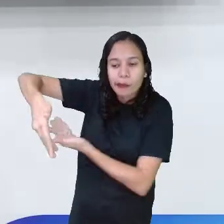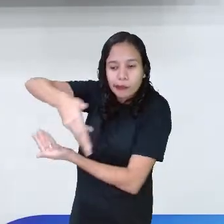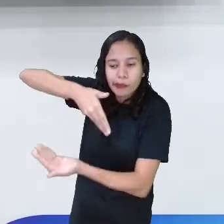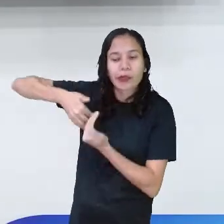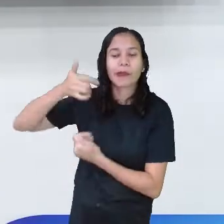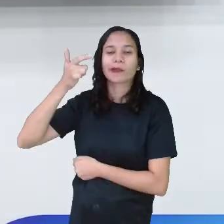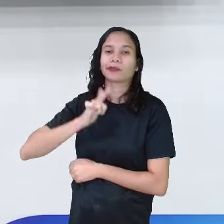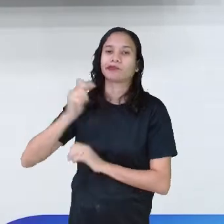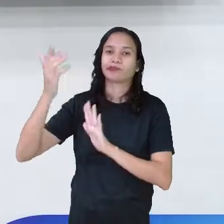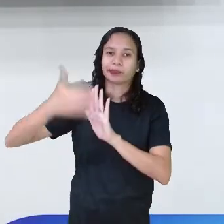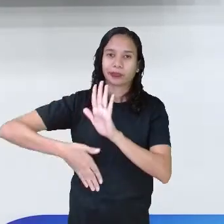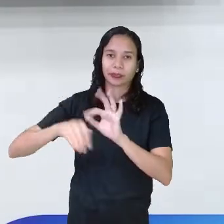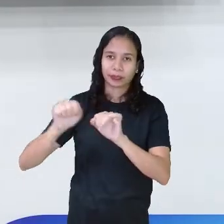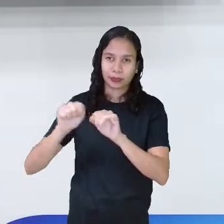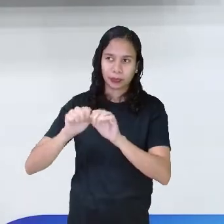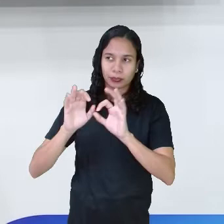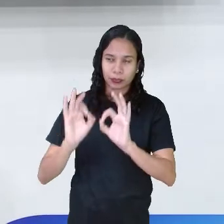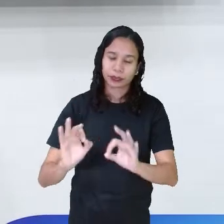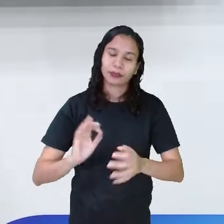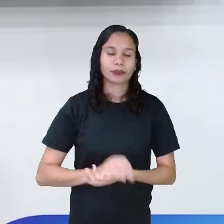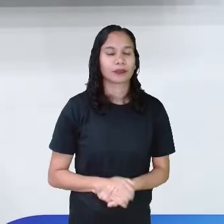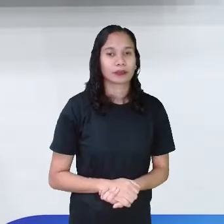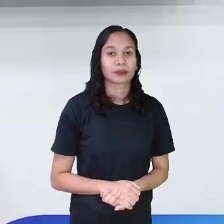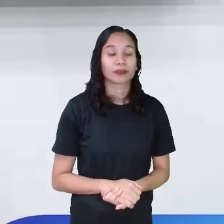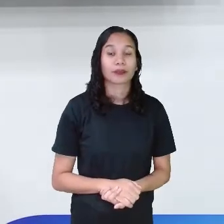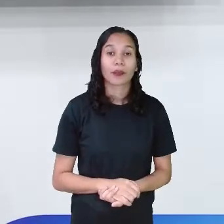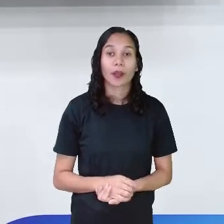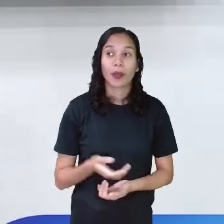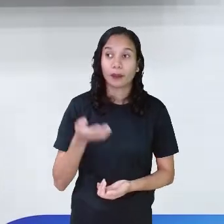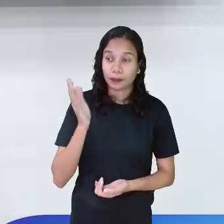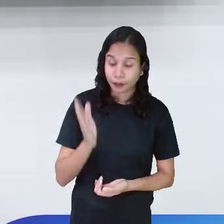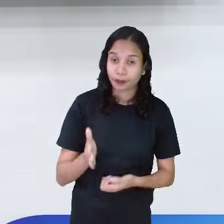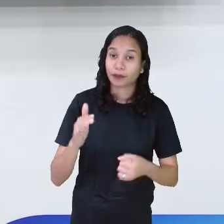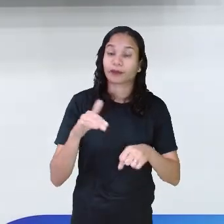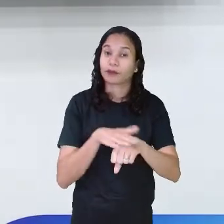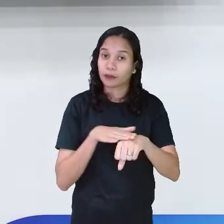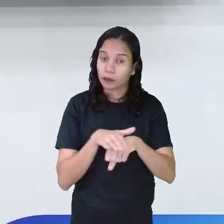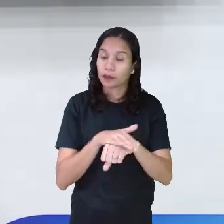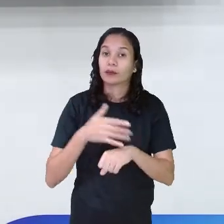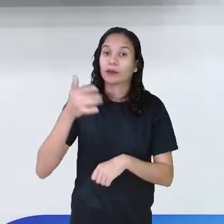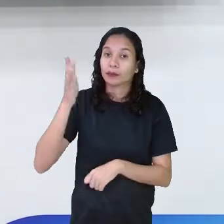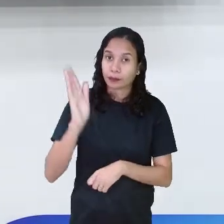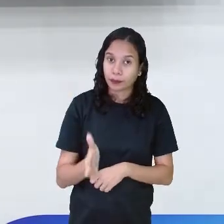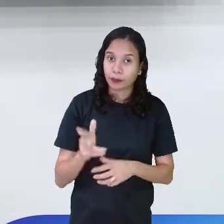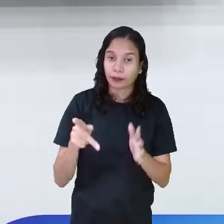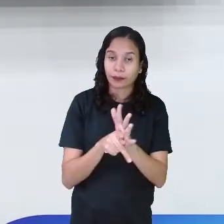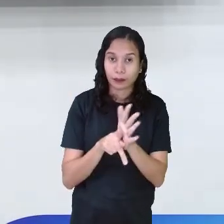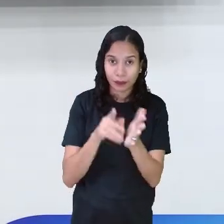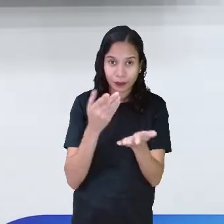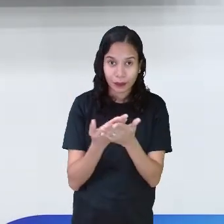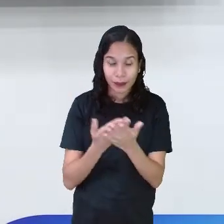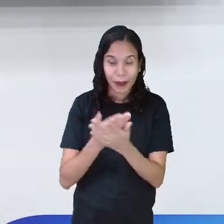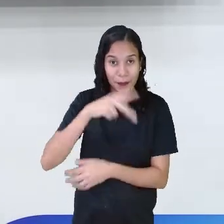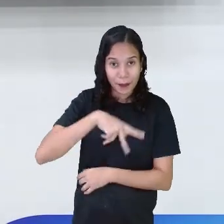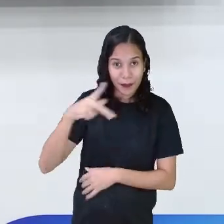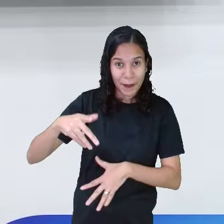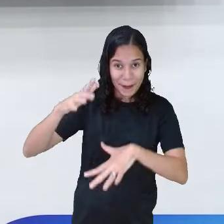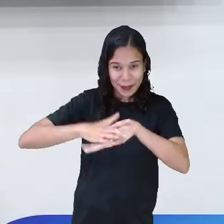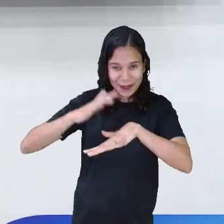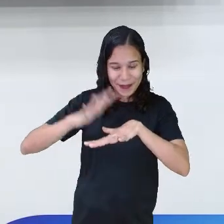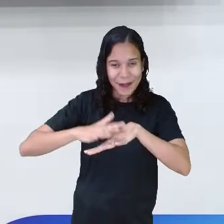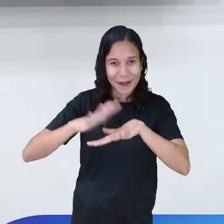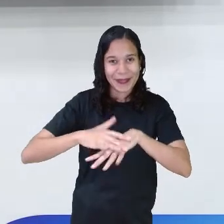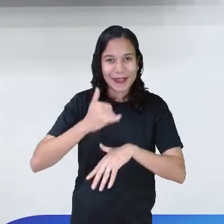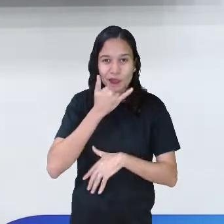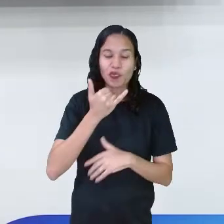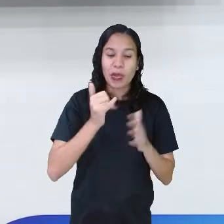ser preparada, tá certo? Isso aqui que nós já fizemos, eu já entrei no horário da aula da professora Kedma, porque eu estou